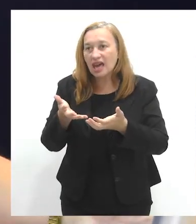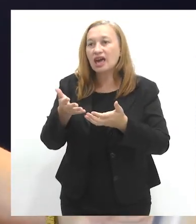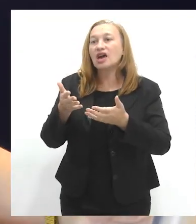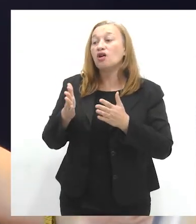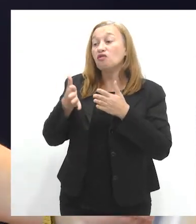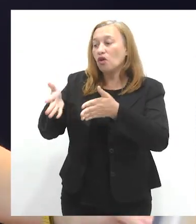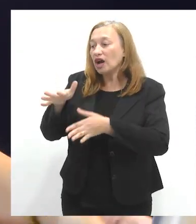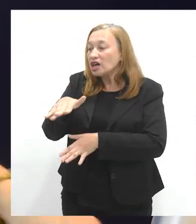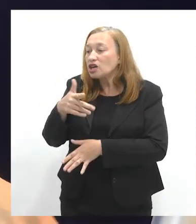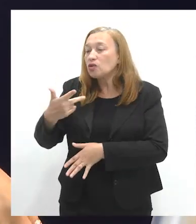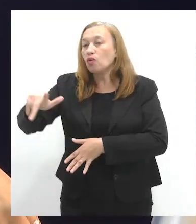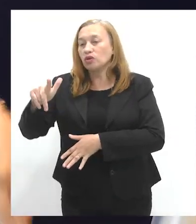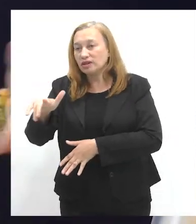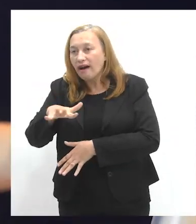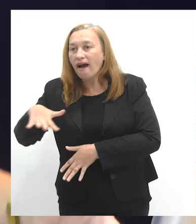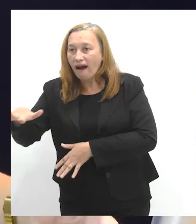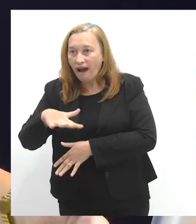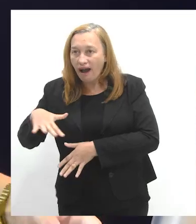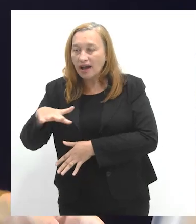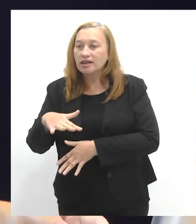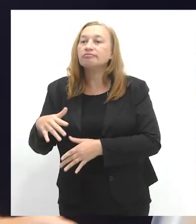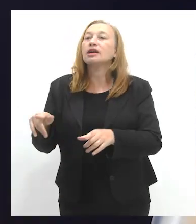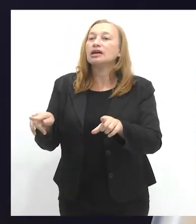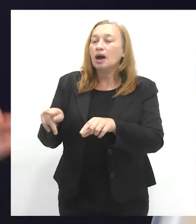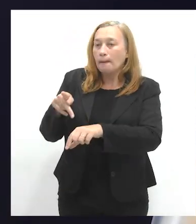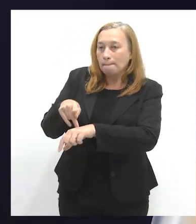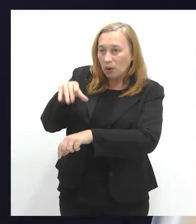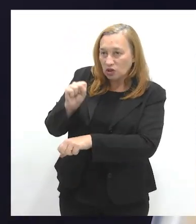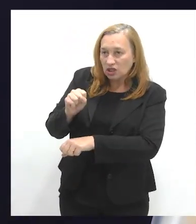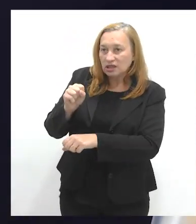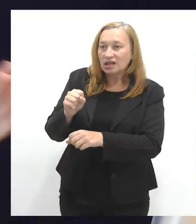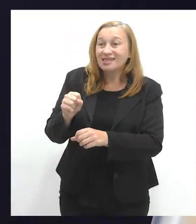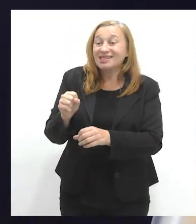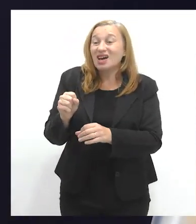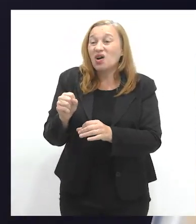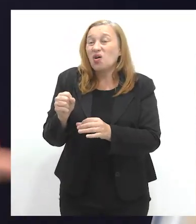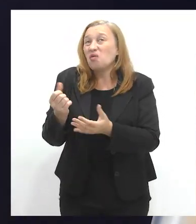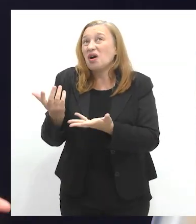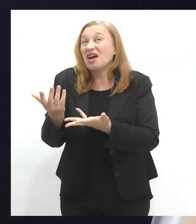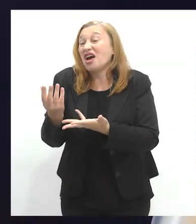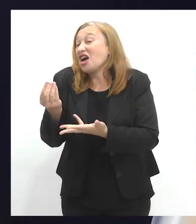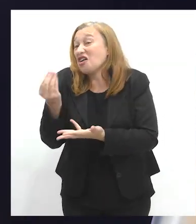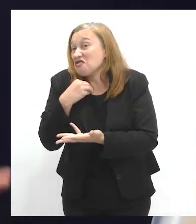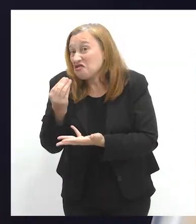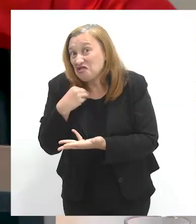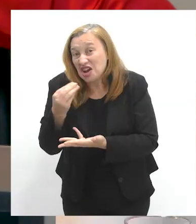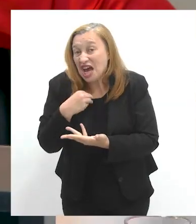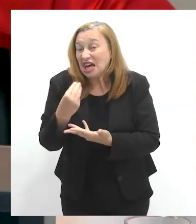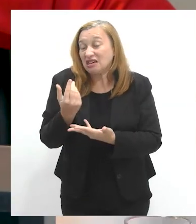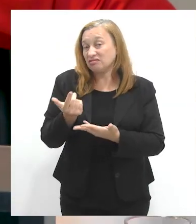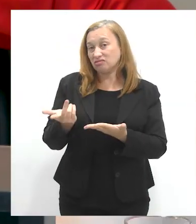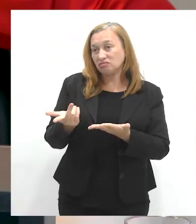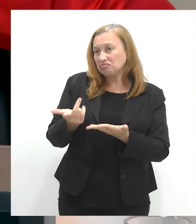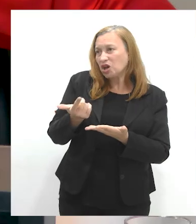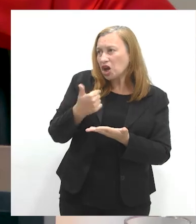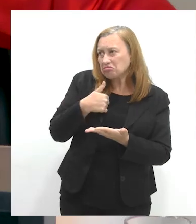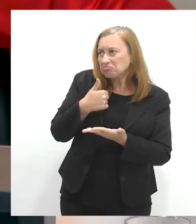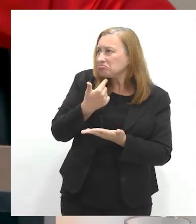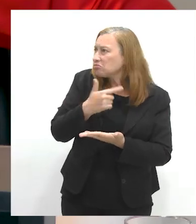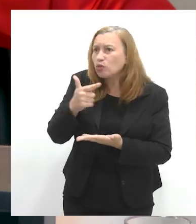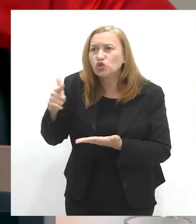uma pós-graduação, que também a pós-graduação é muito rasa. Eu fiz psicopedagogia, Hum. não